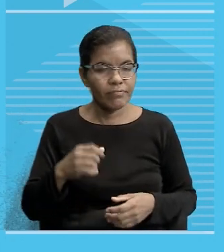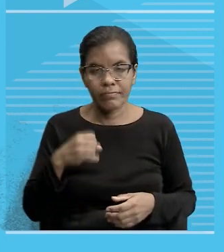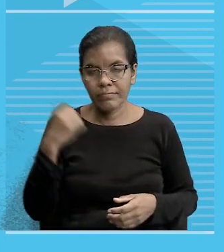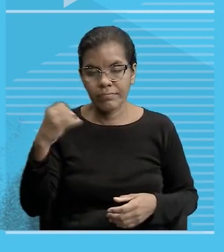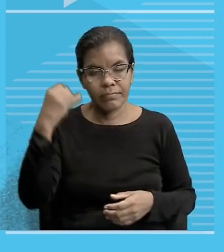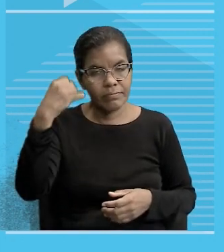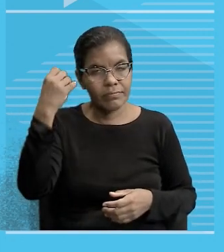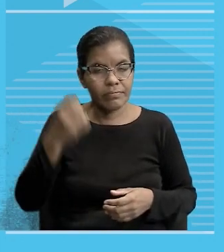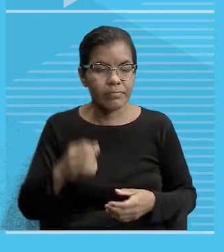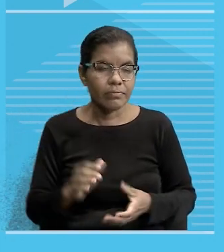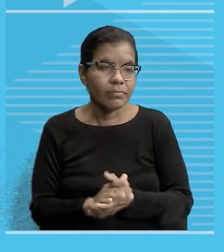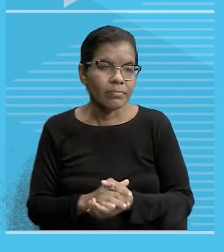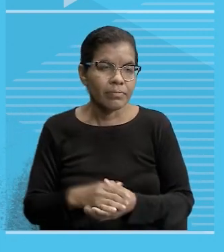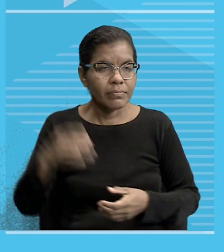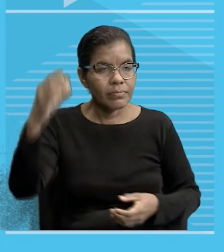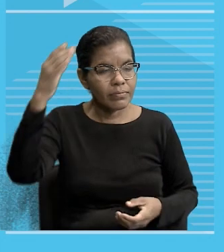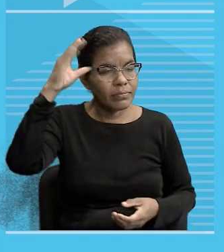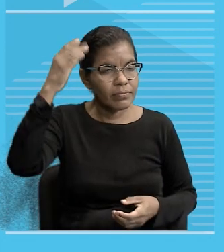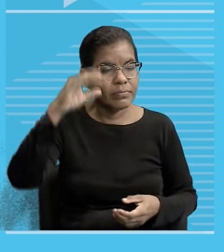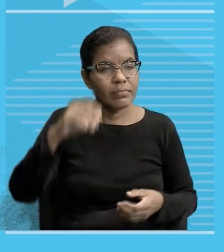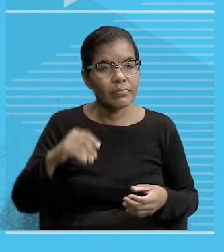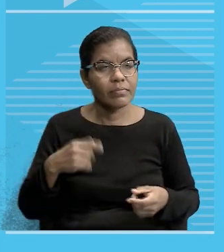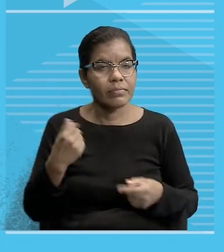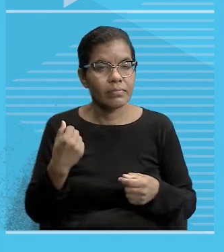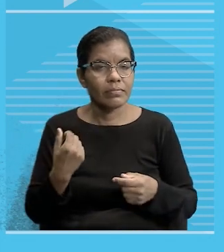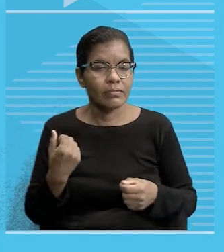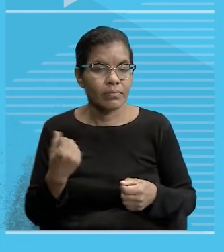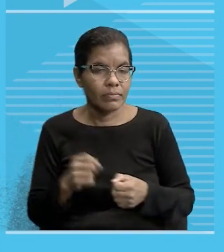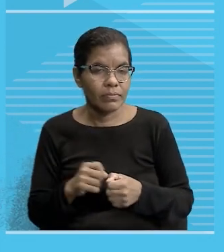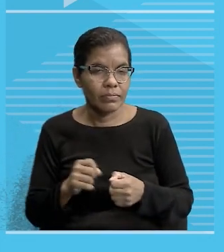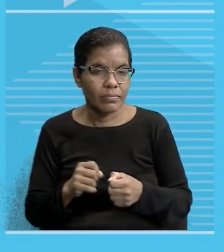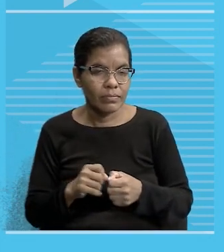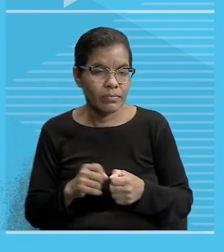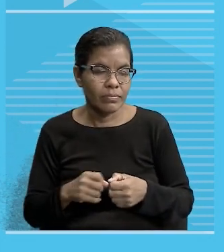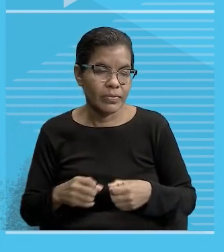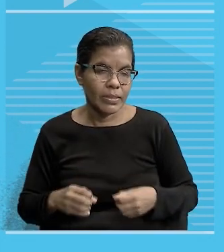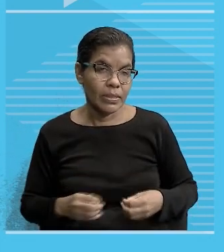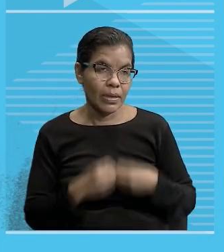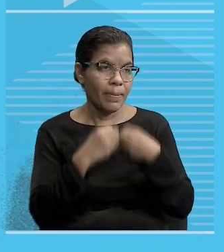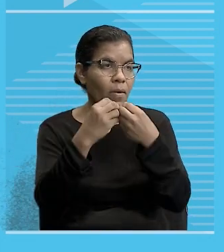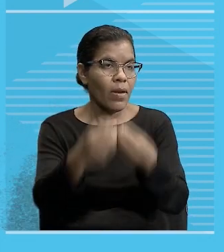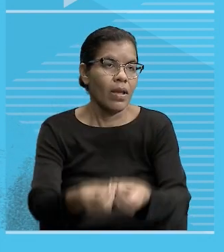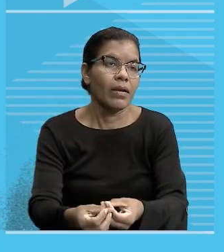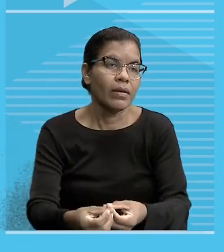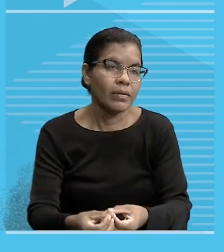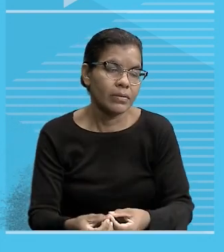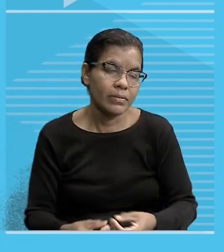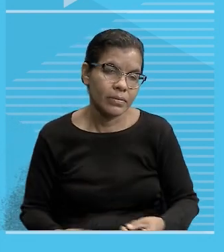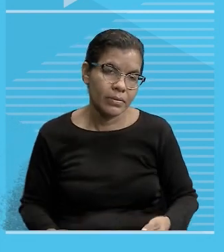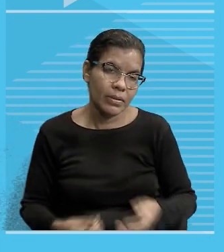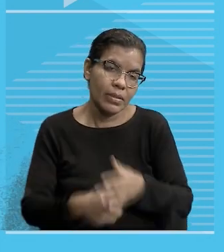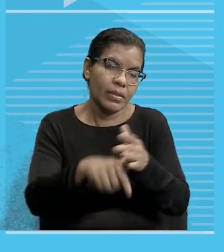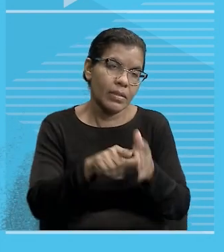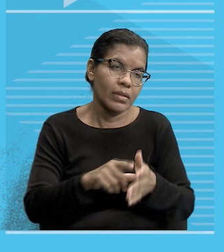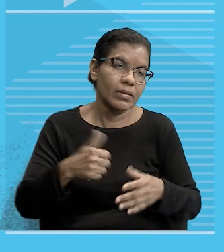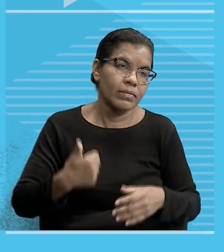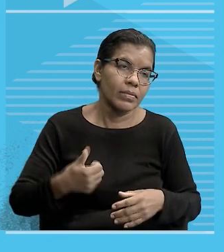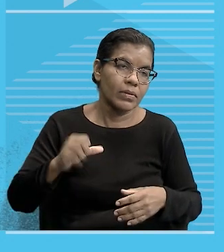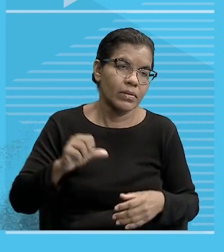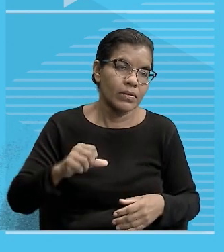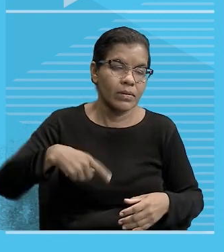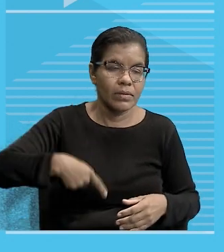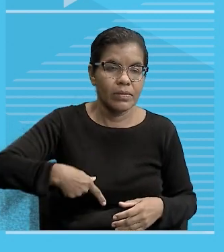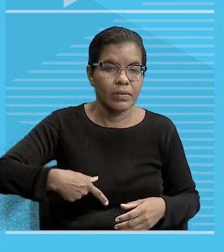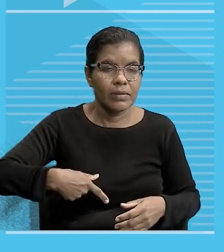gosto consumidor produzia empurrava para o cliente antes até antes de 1925